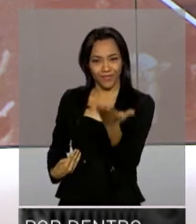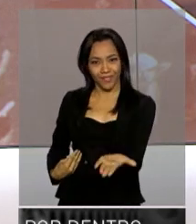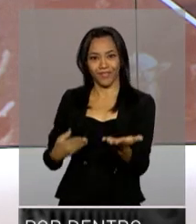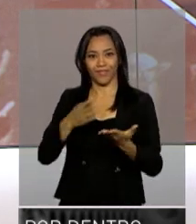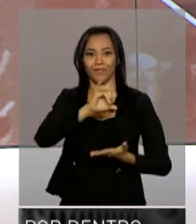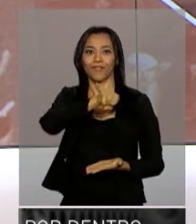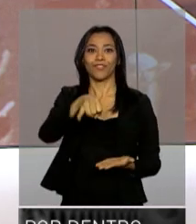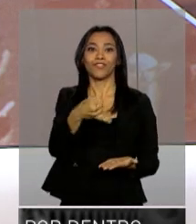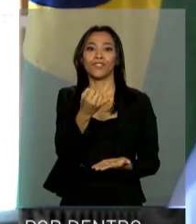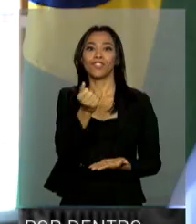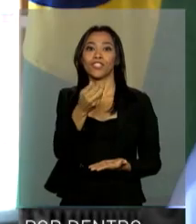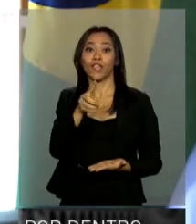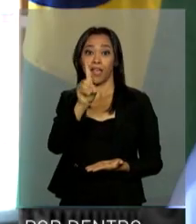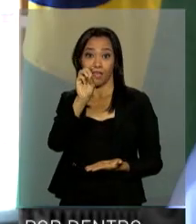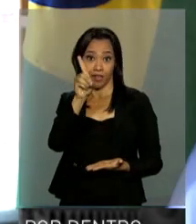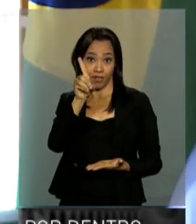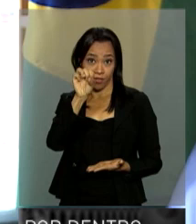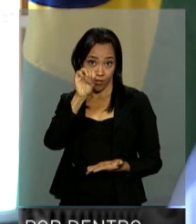Torquato Jardim.